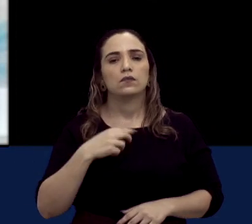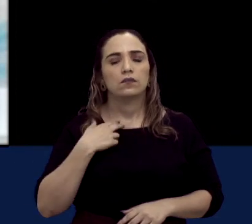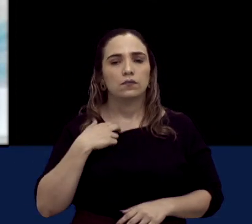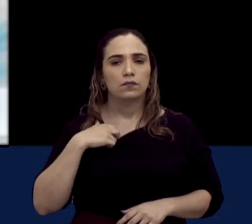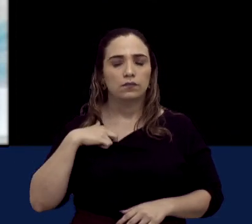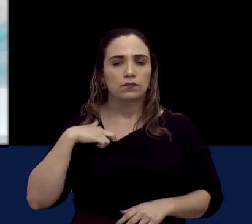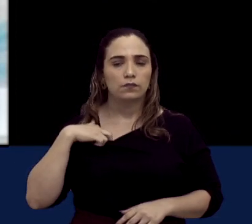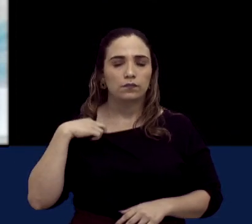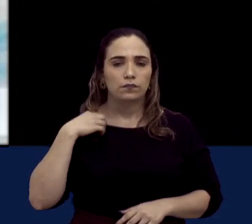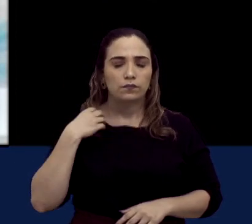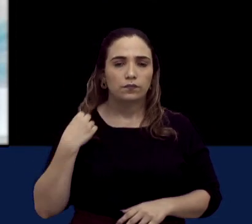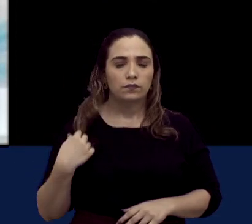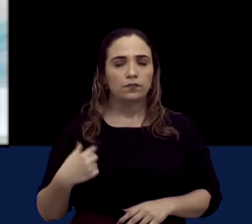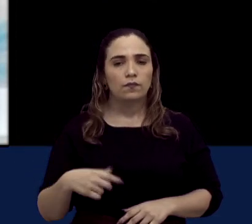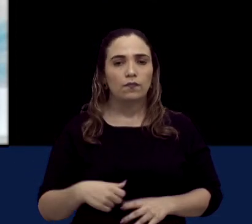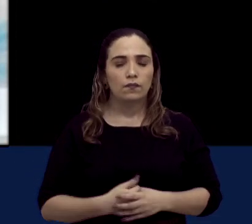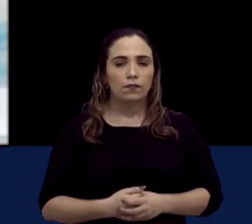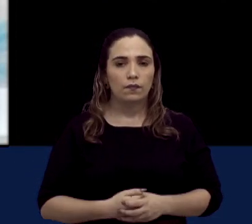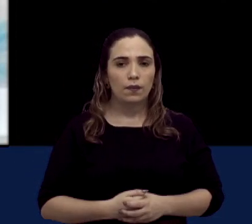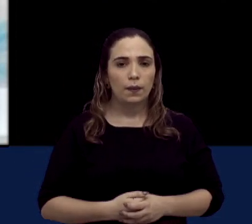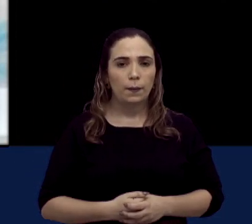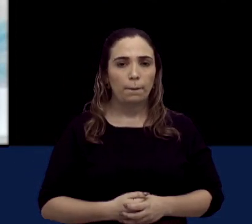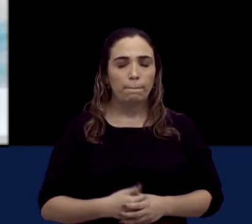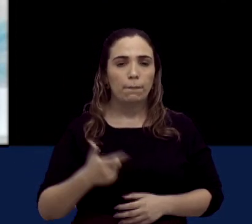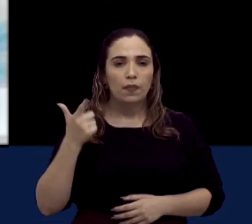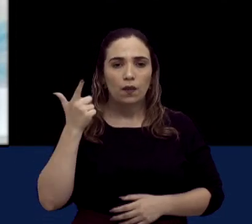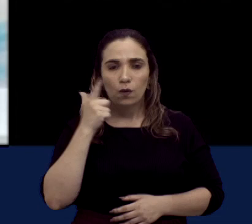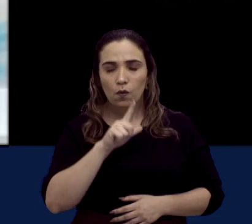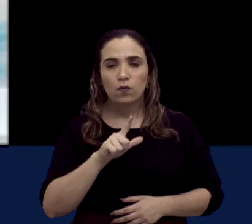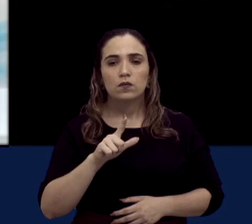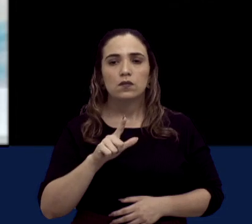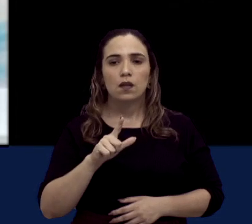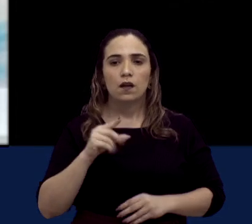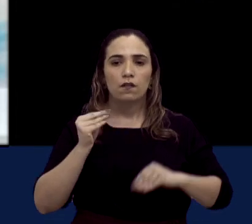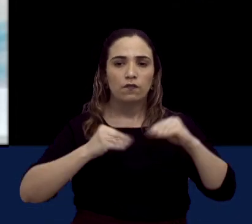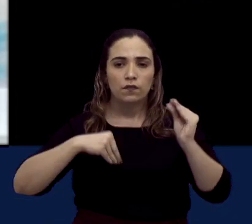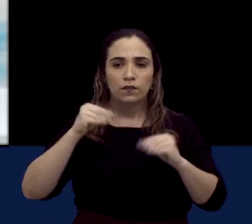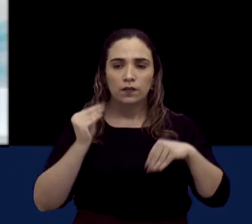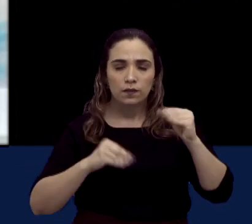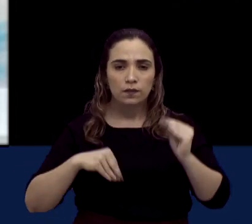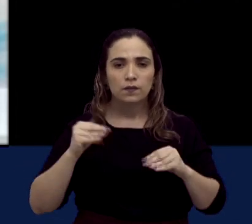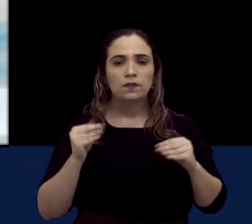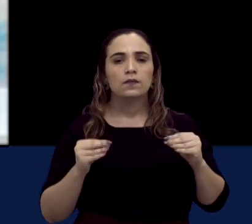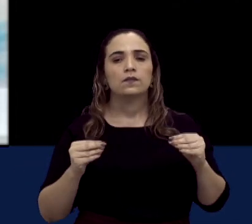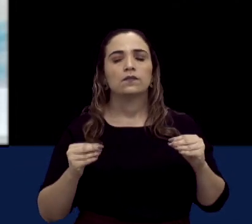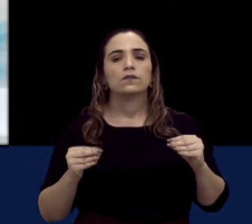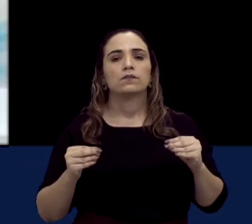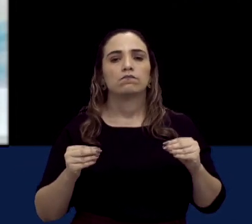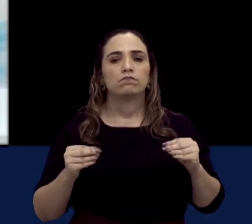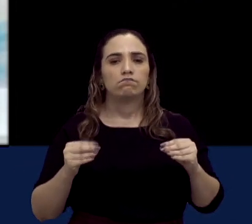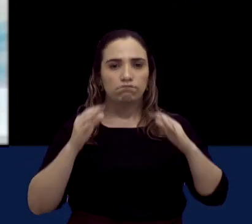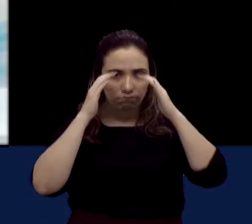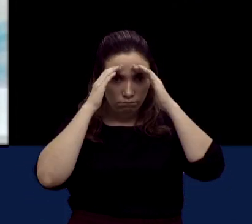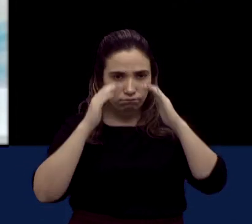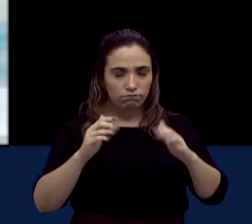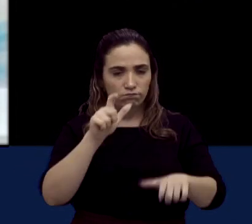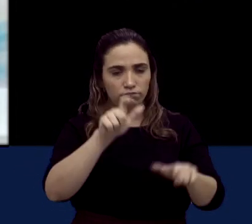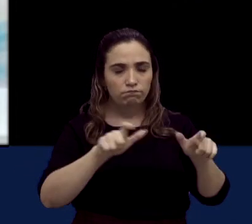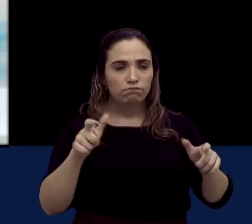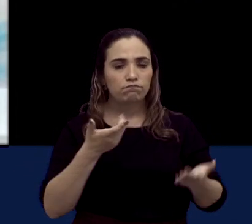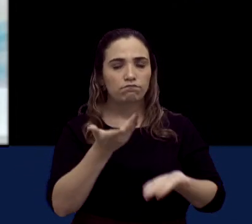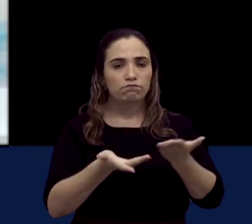engessada, burocrática e ineficiente, né, para uma administração gerencial, flexível e